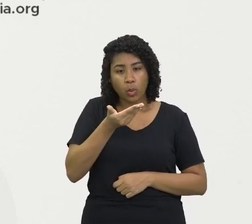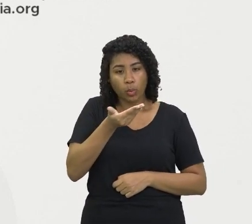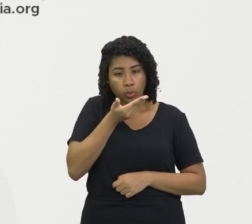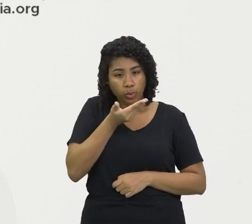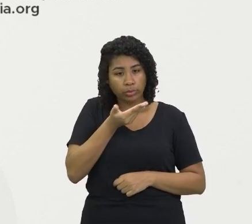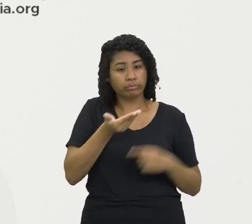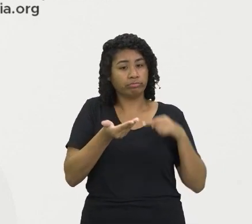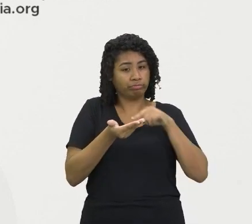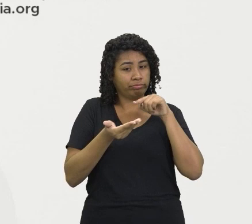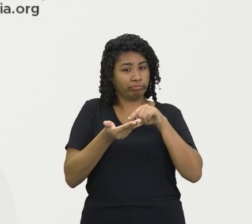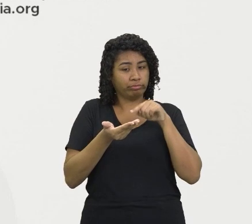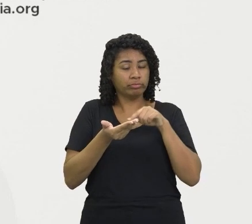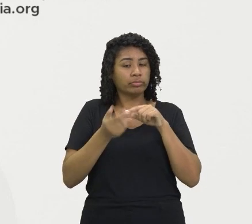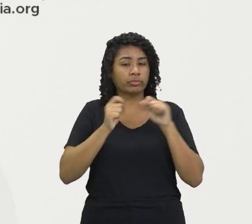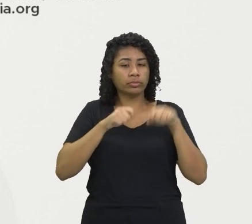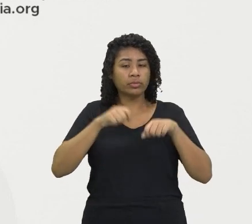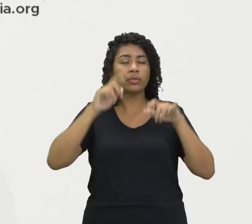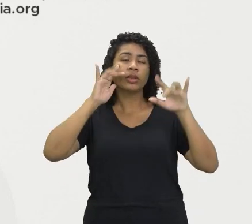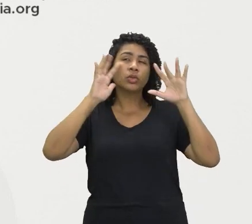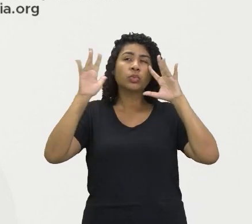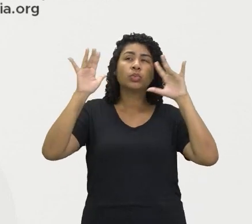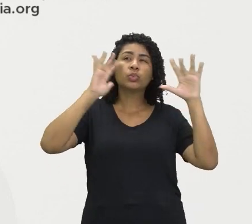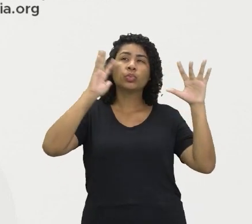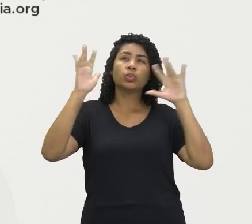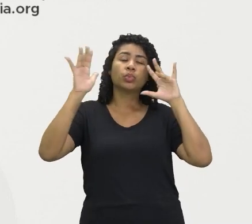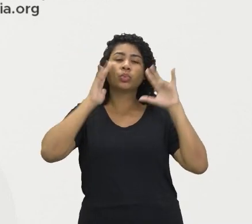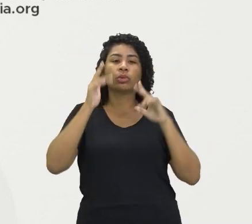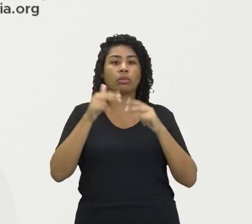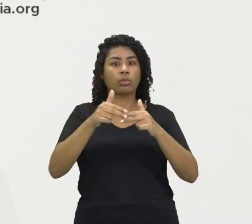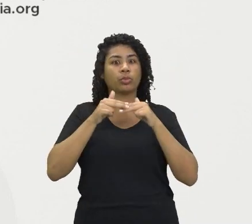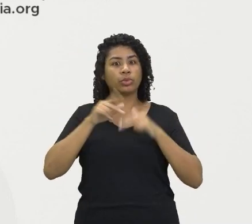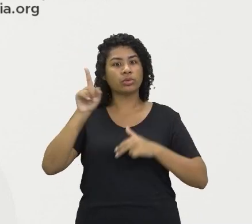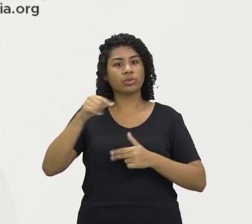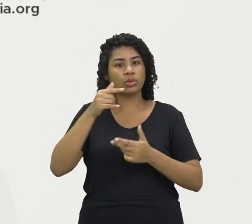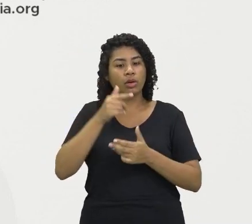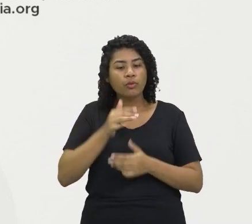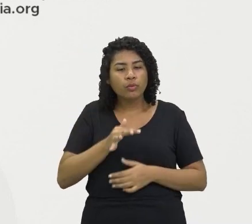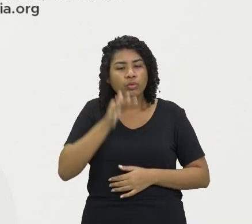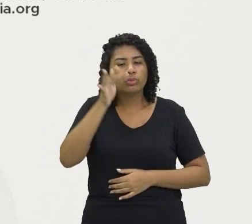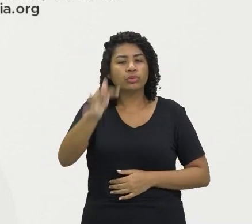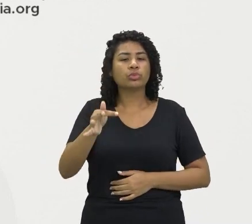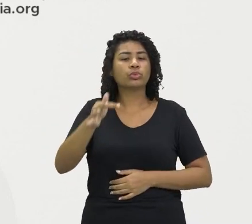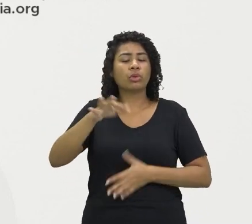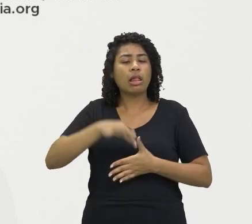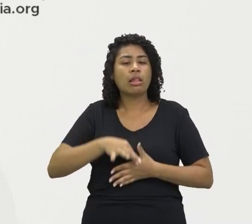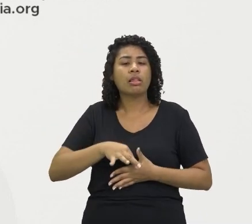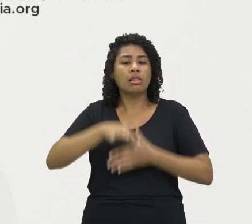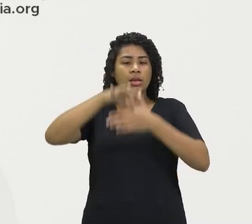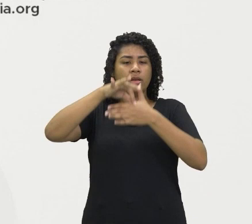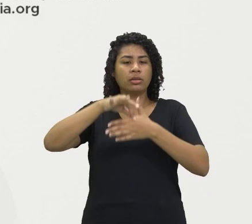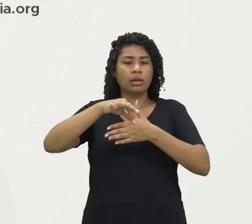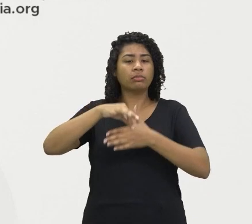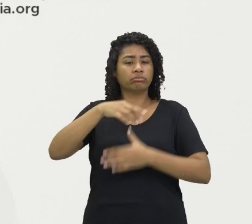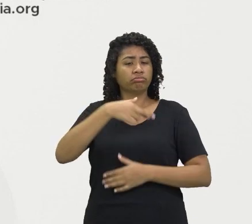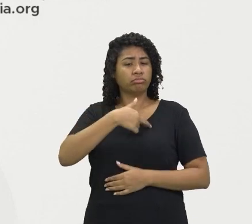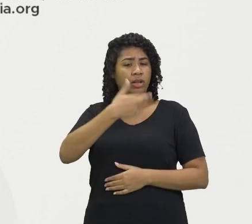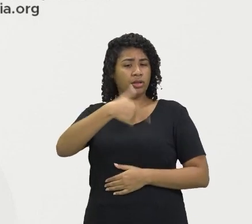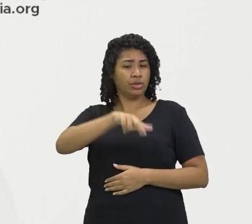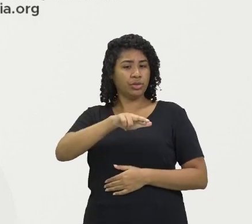ele de certa forma, ele serve como introdução para os futuros líderes religiosos Yanomamis, para eles